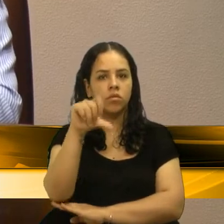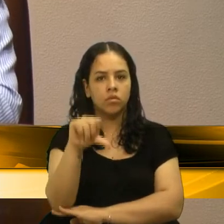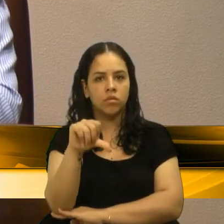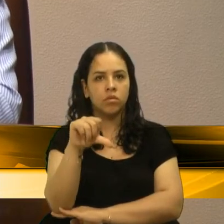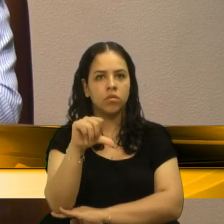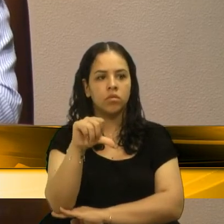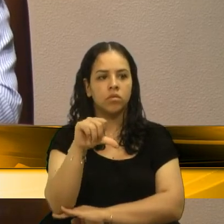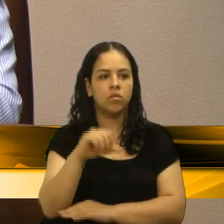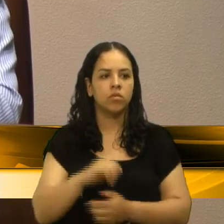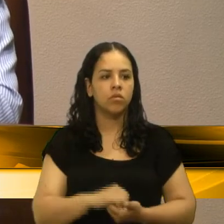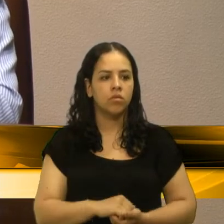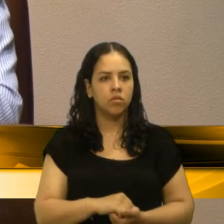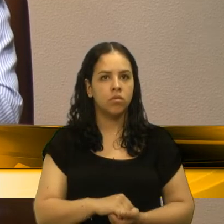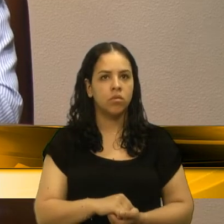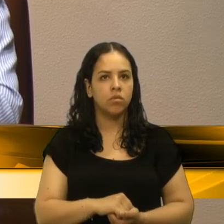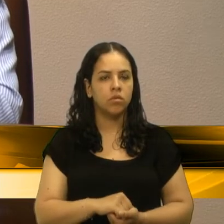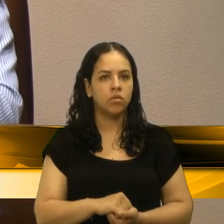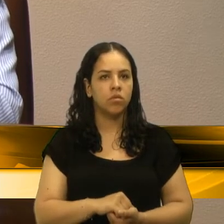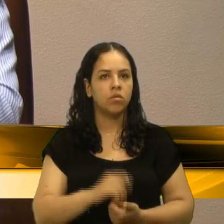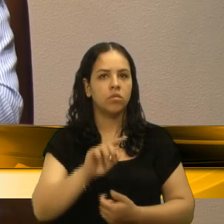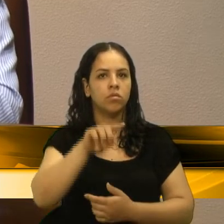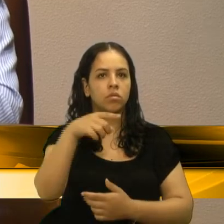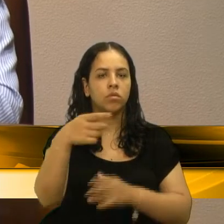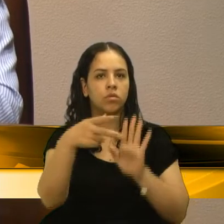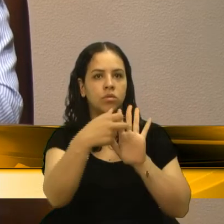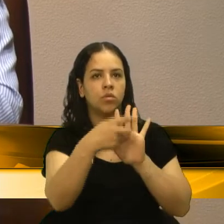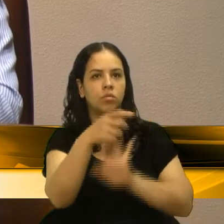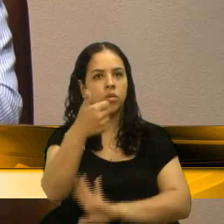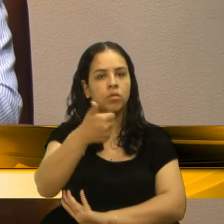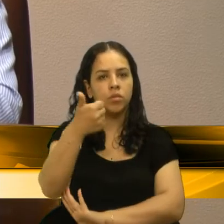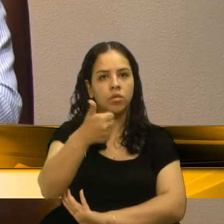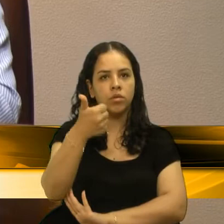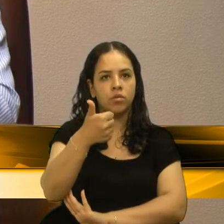expressões constantes do caput do artigo 1º decreto